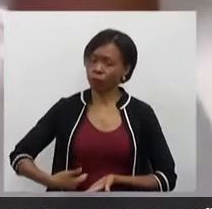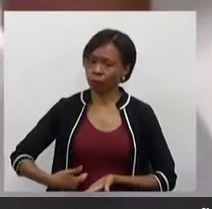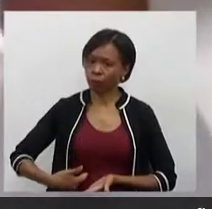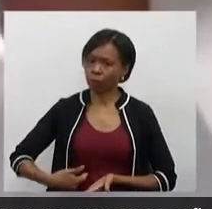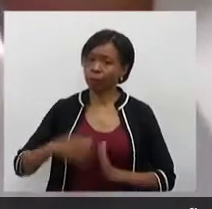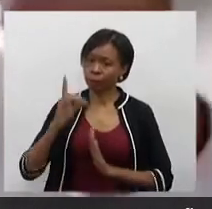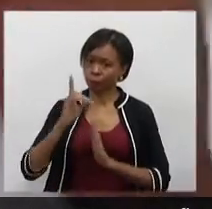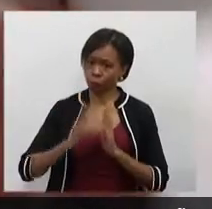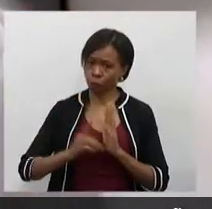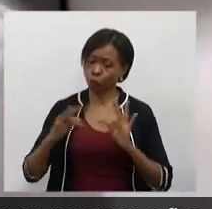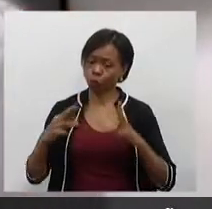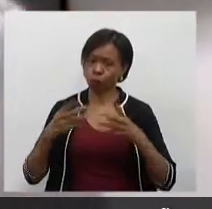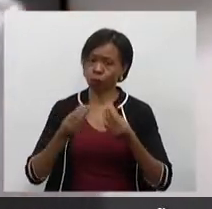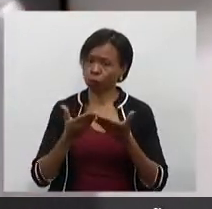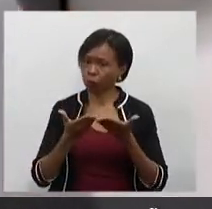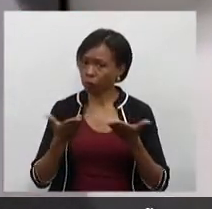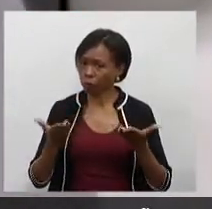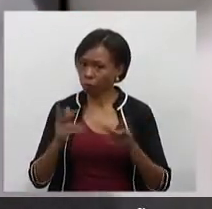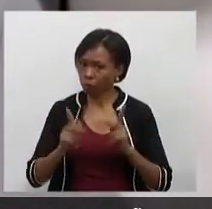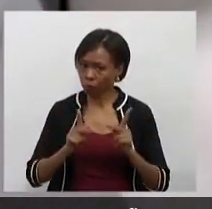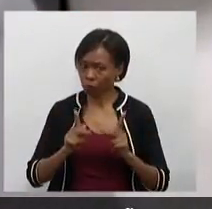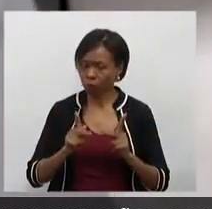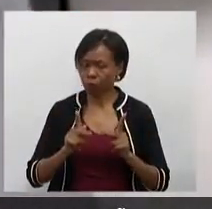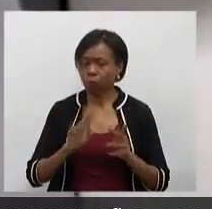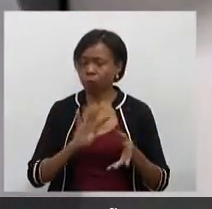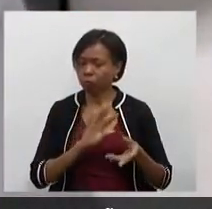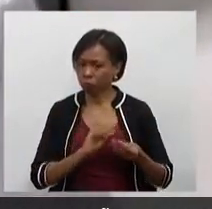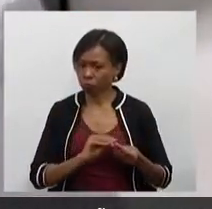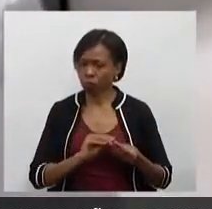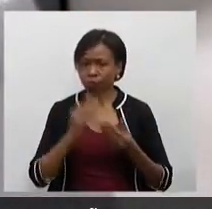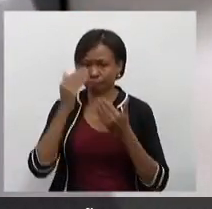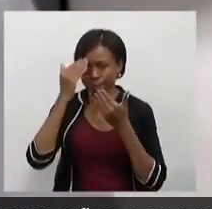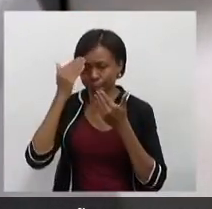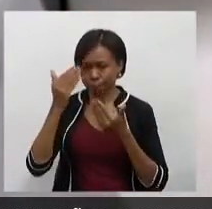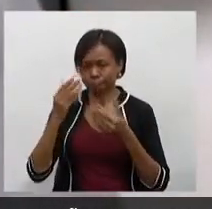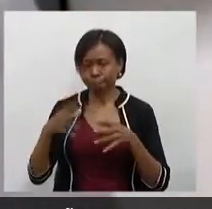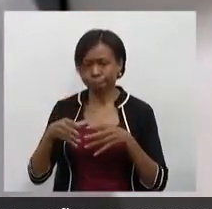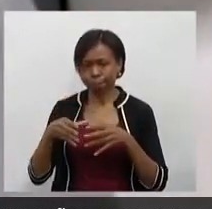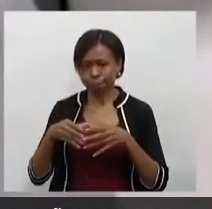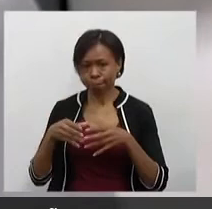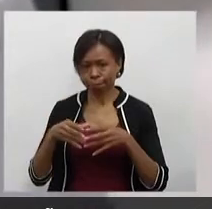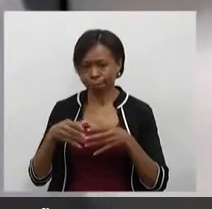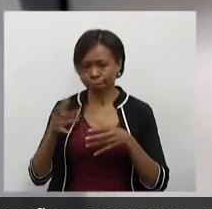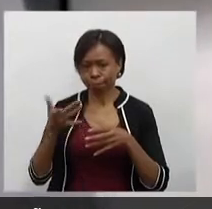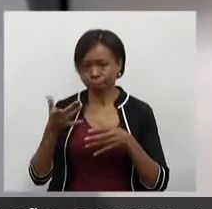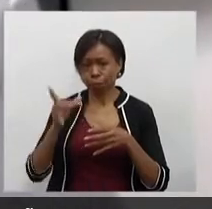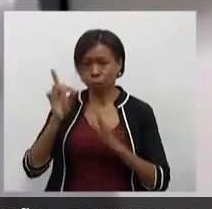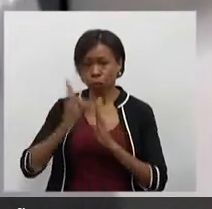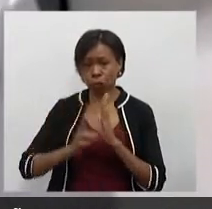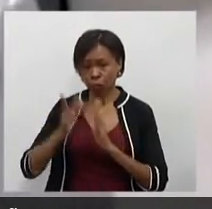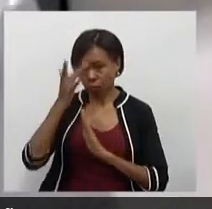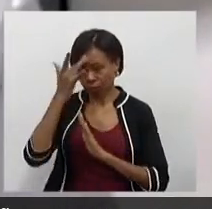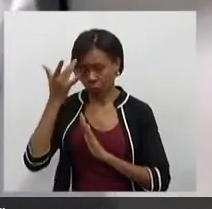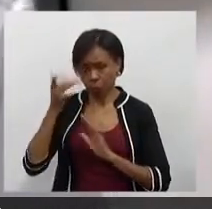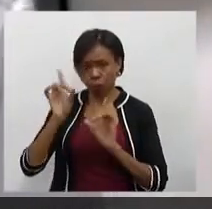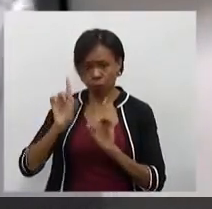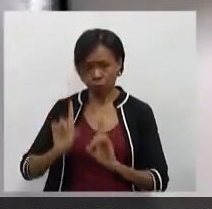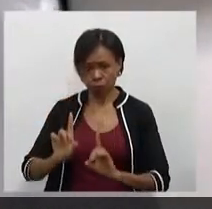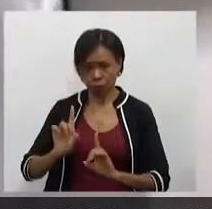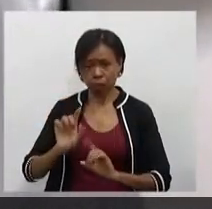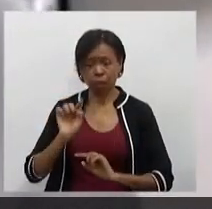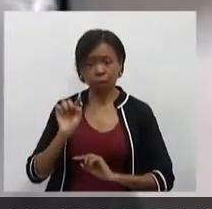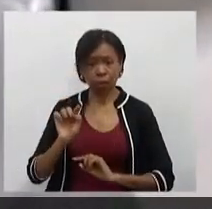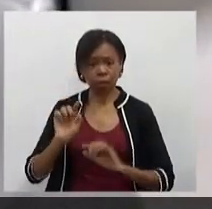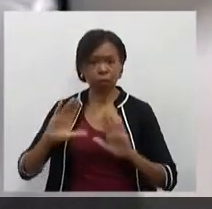muitas falas, queria agradecer muito à Comissão de Defesa dos Direitos da Pessoa com Deficiência da Assembleia